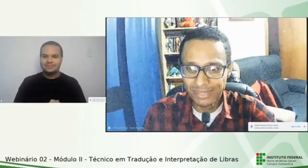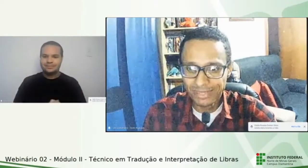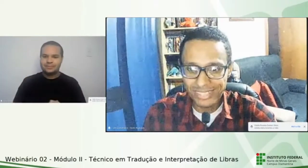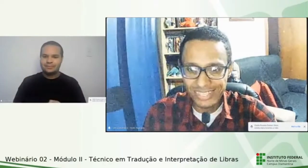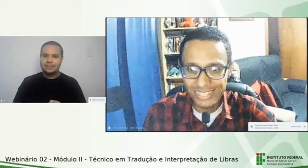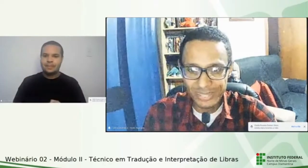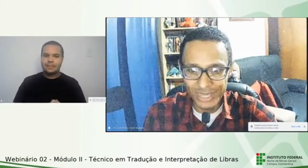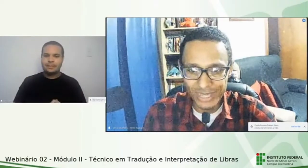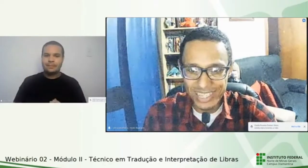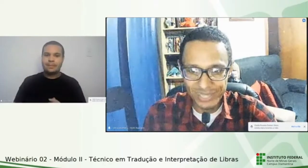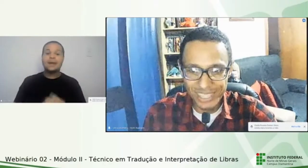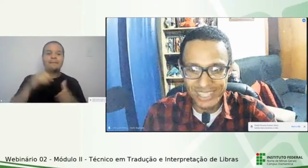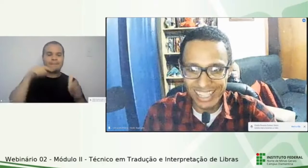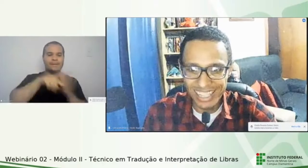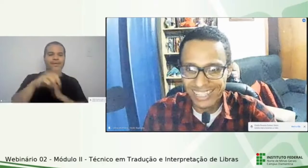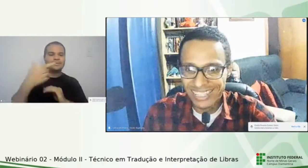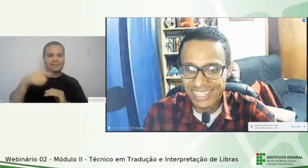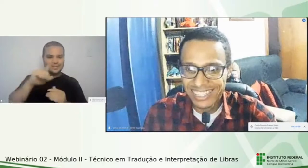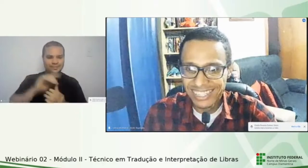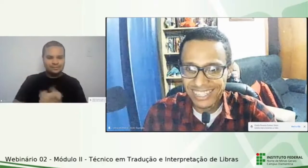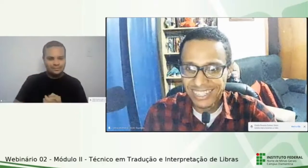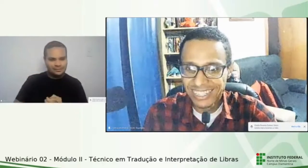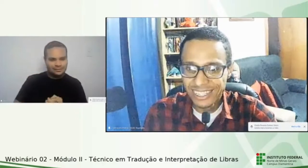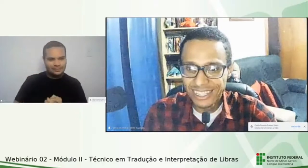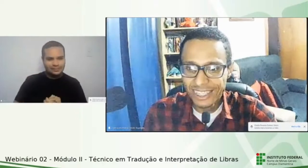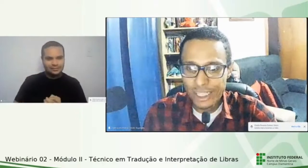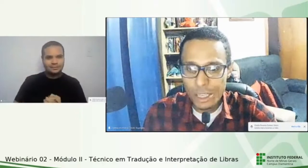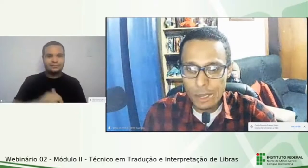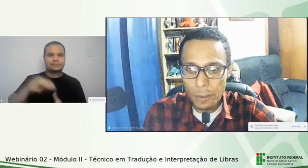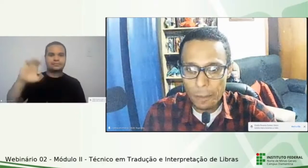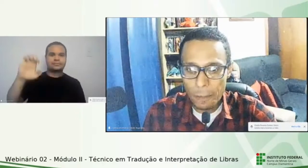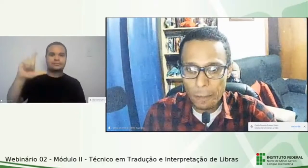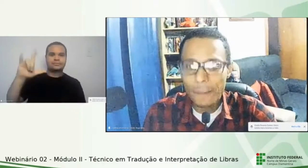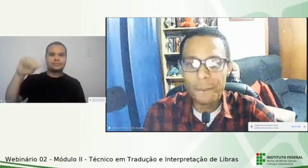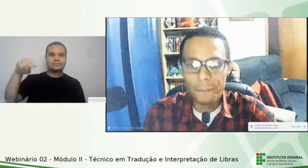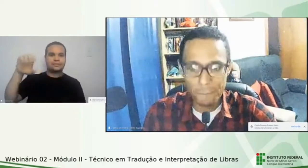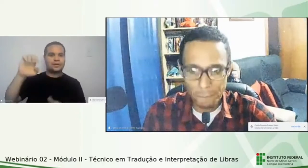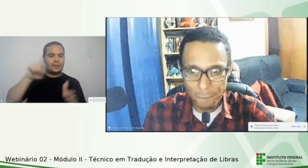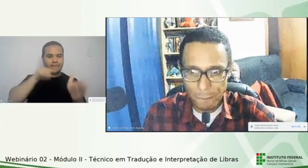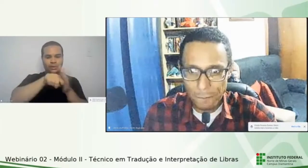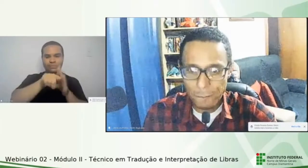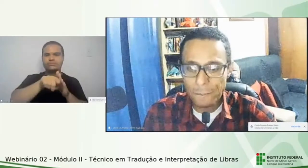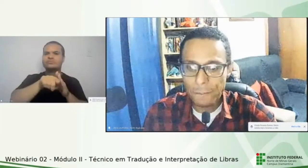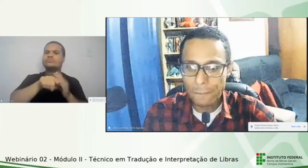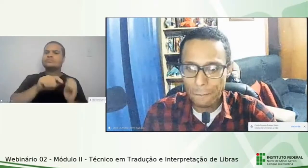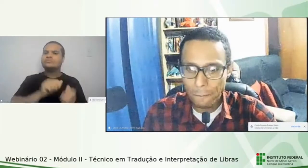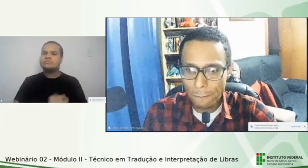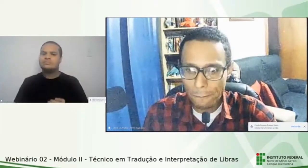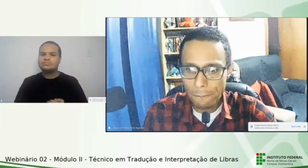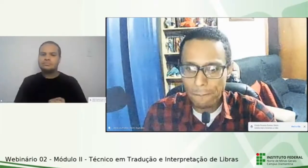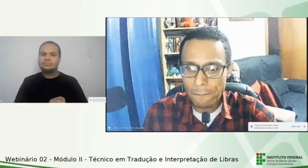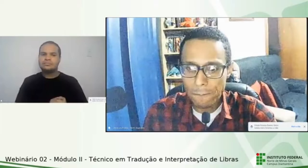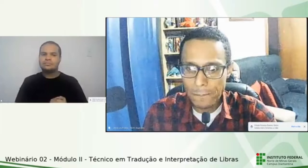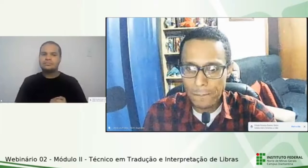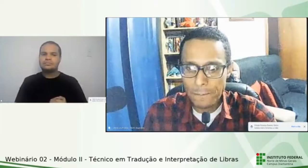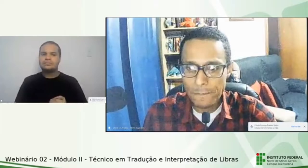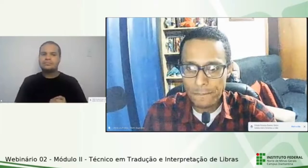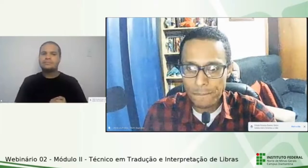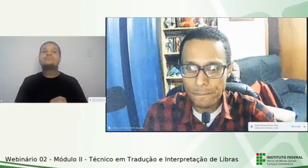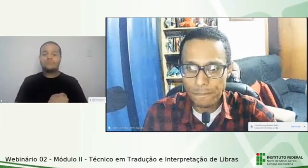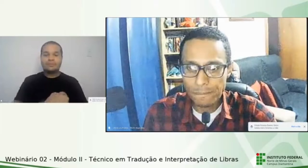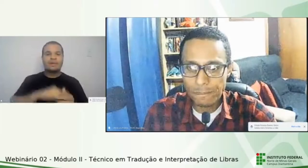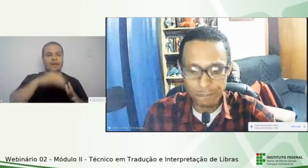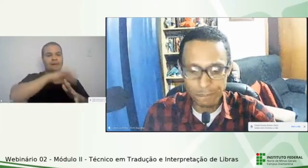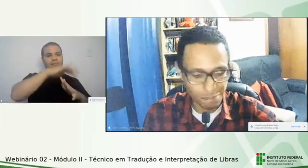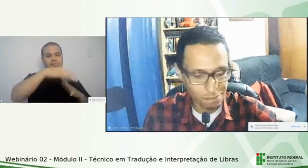Mais uma perguntinha, Pois não, professor. pode falar. É da Eliane Fernandes. Ela pergunta como difundir